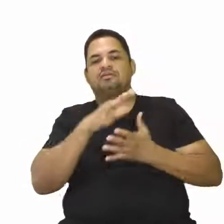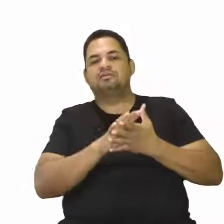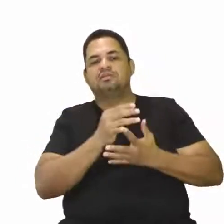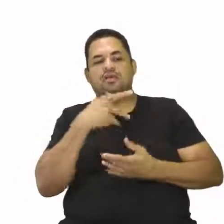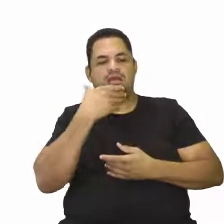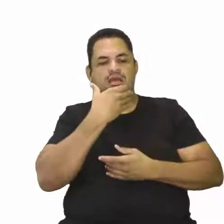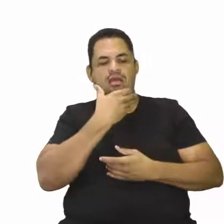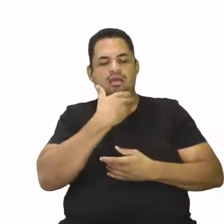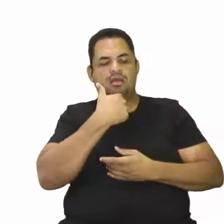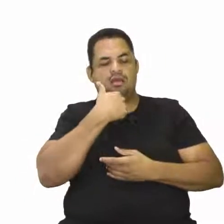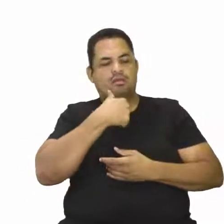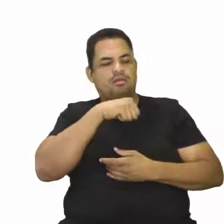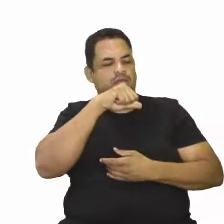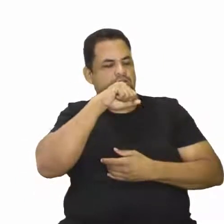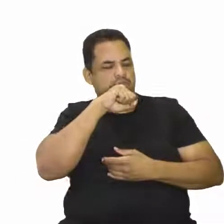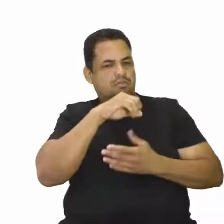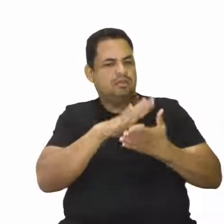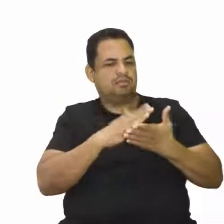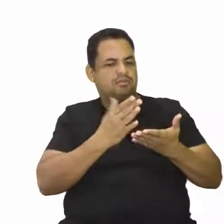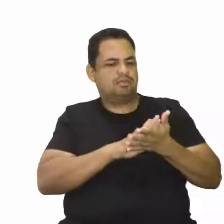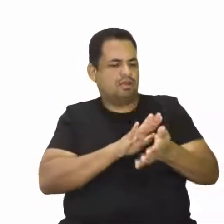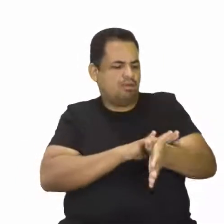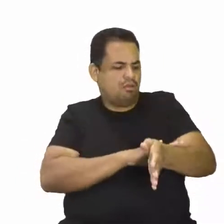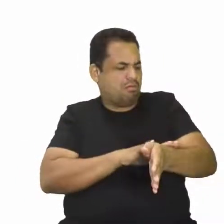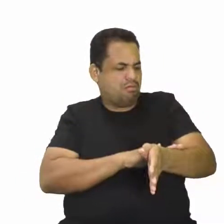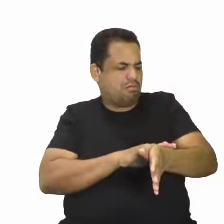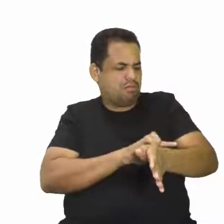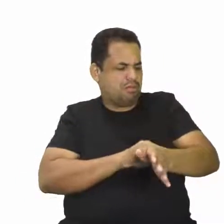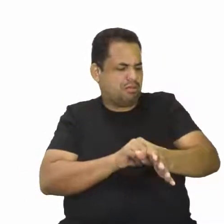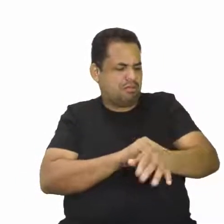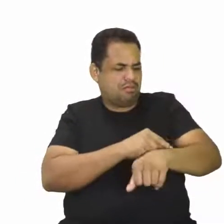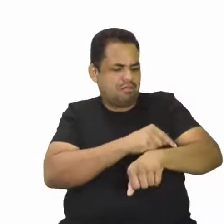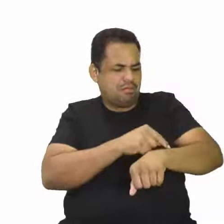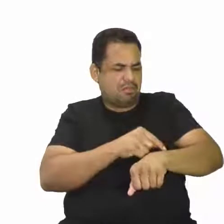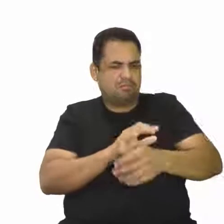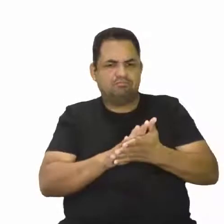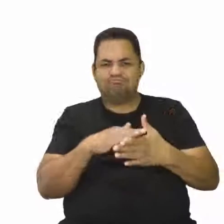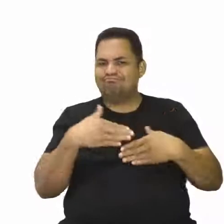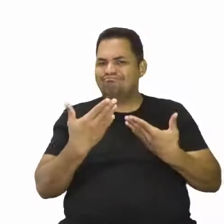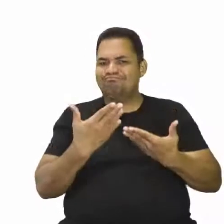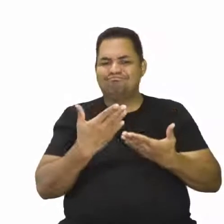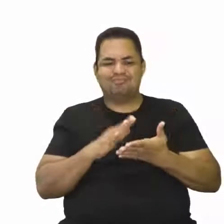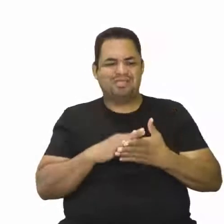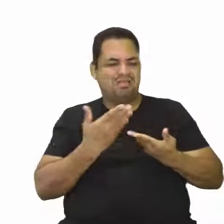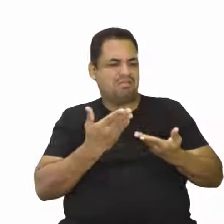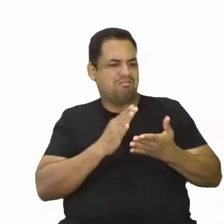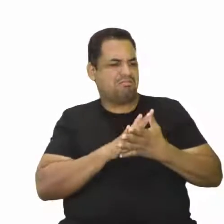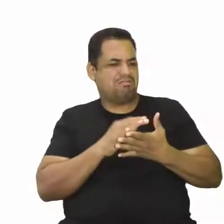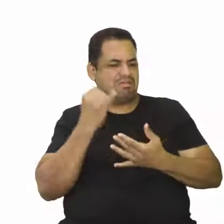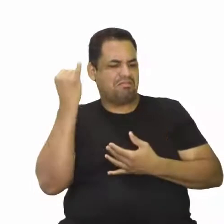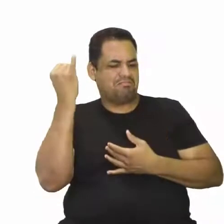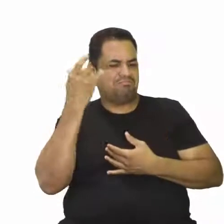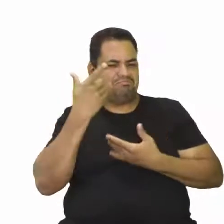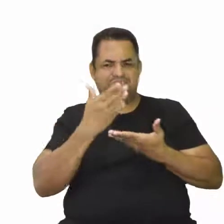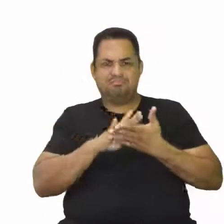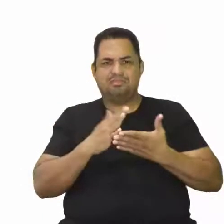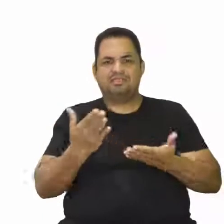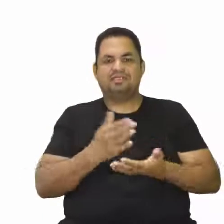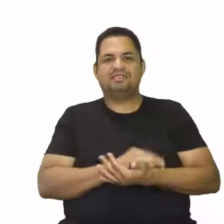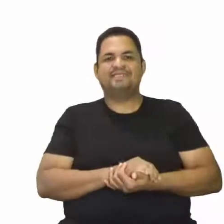a ferida não havia cicatrizado, mas que ela não havia dado muita importância.